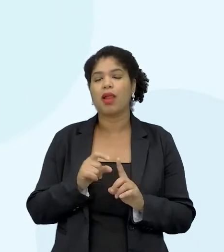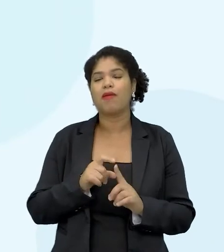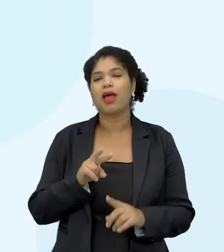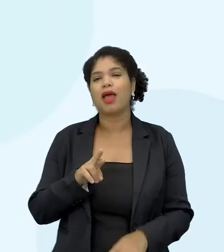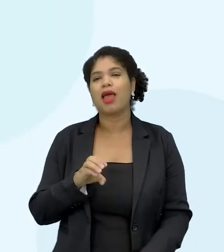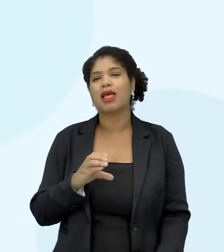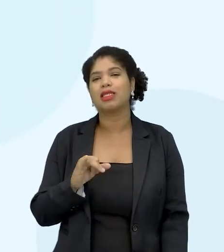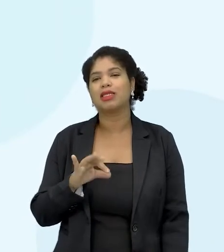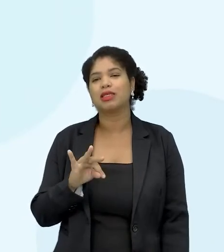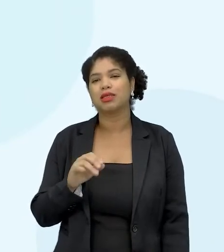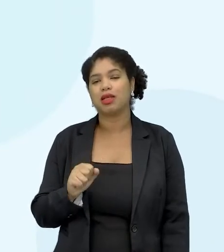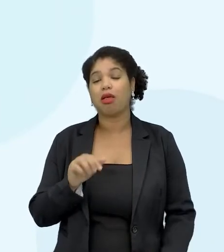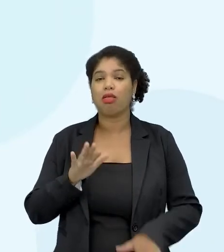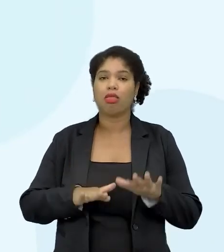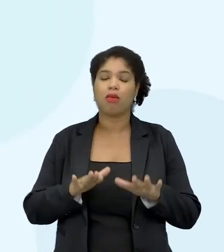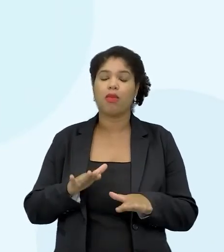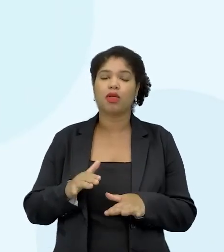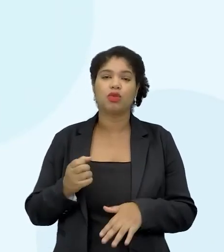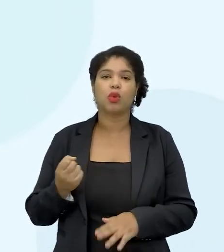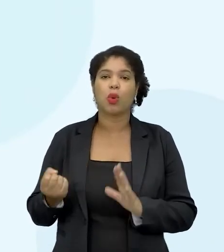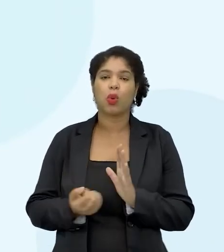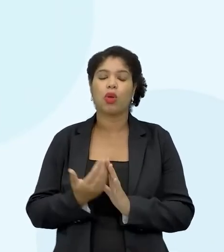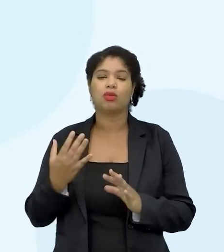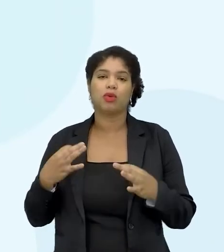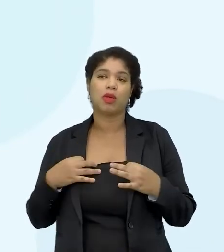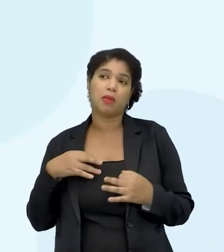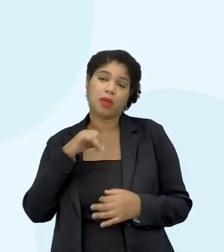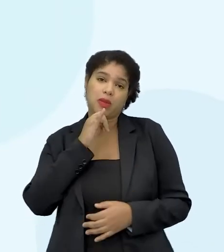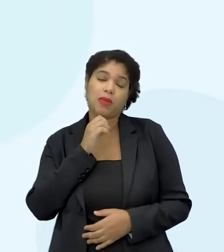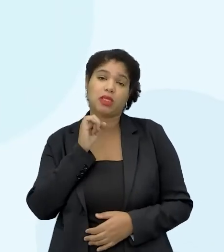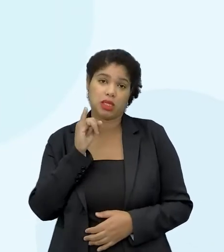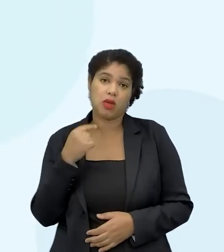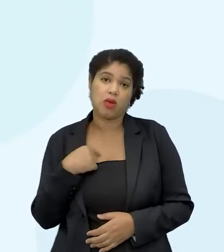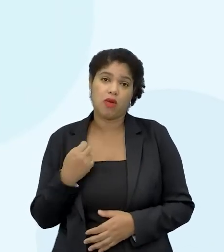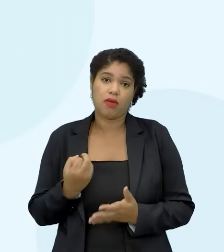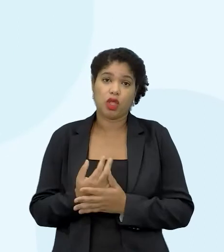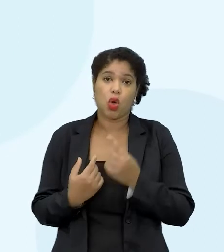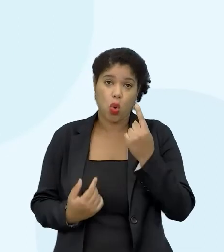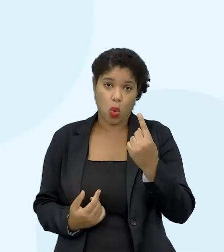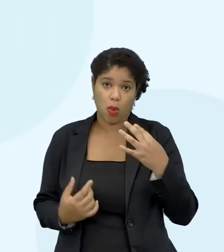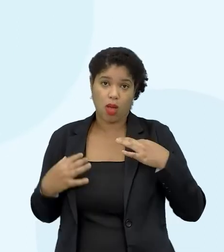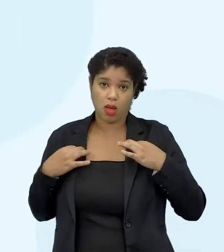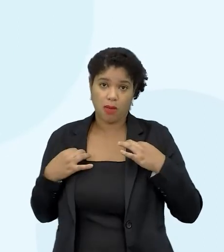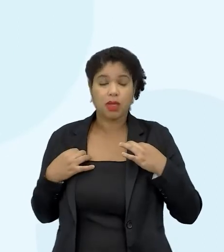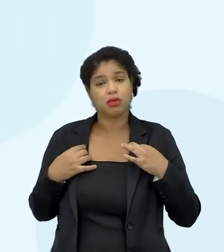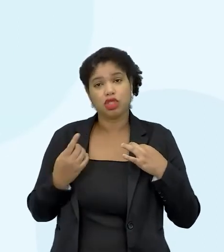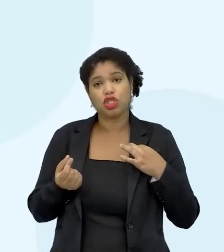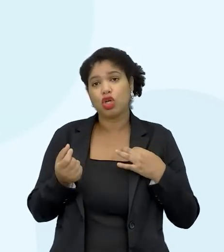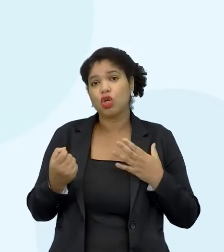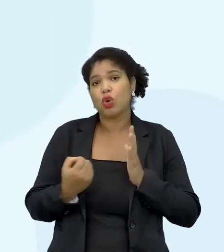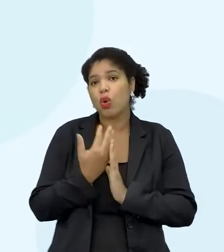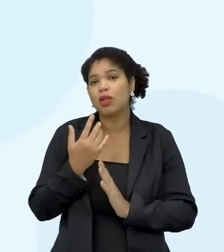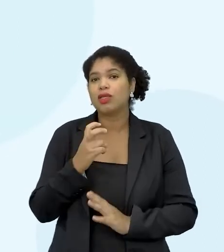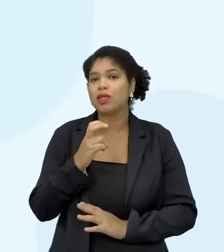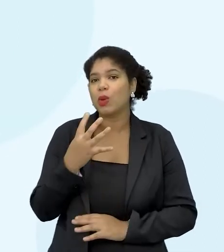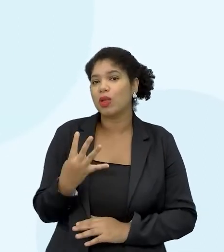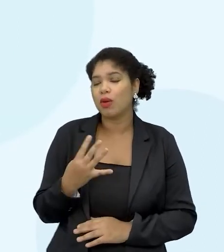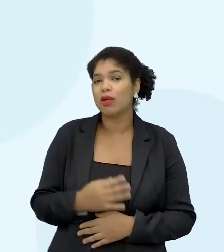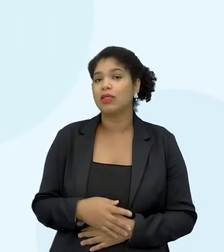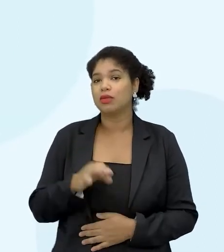número de camisetas, né? Se eu vender eu tenho um preço de uma venda. Se eu vender 2, eu tenho outro preço e assim